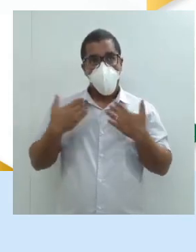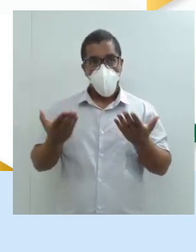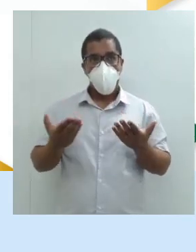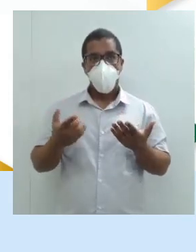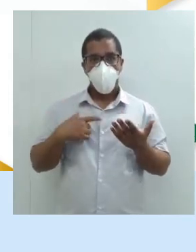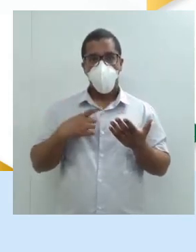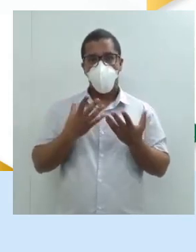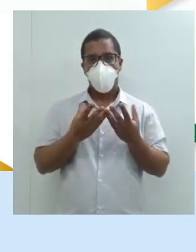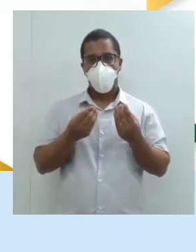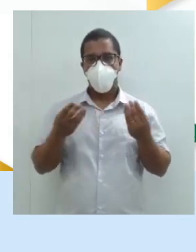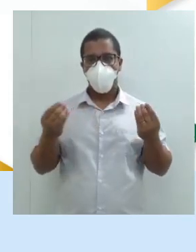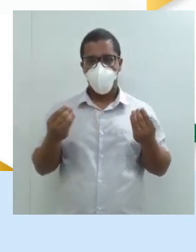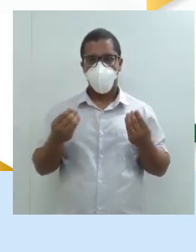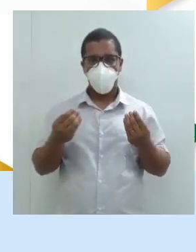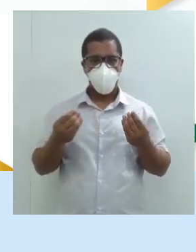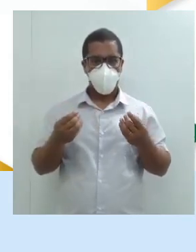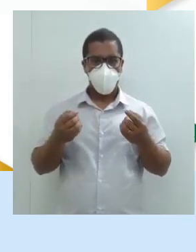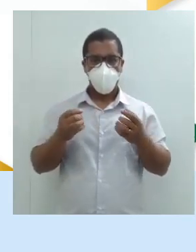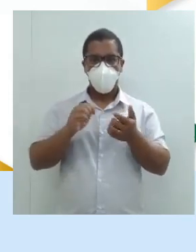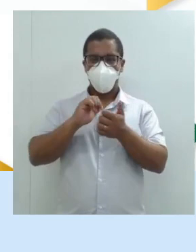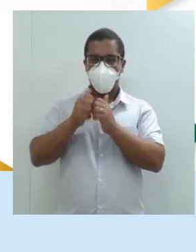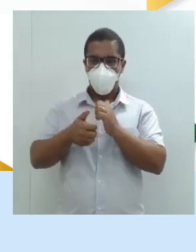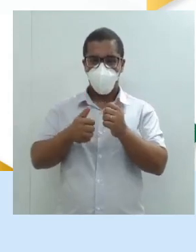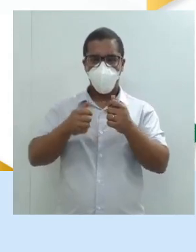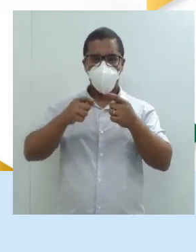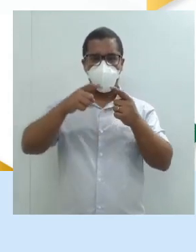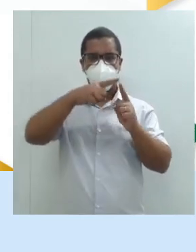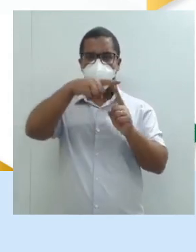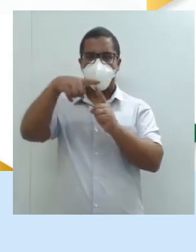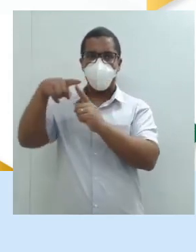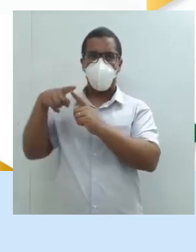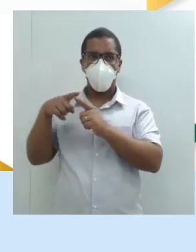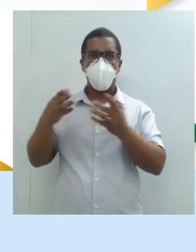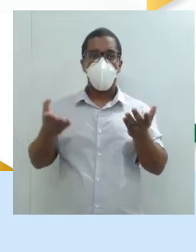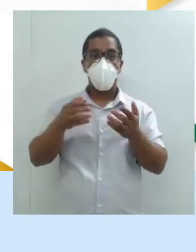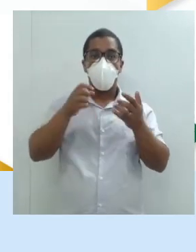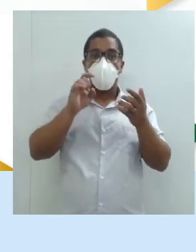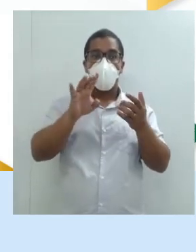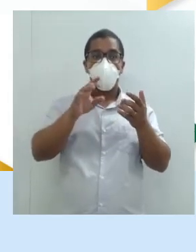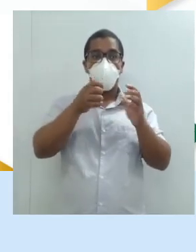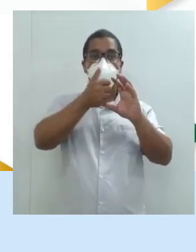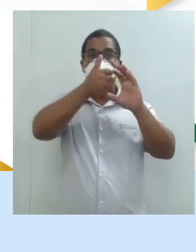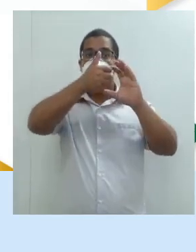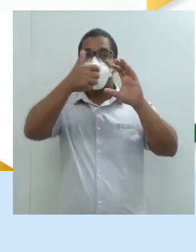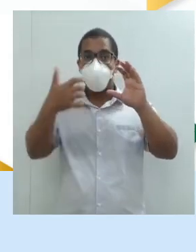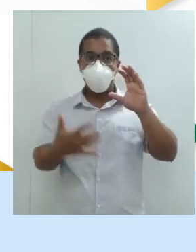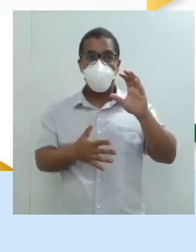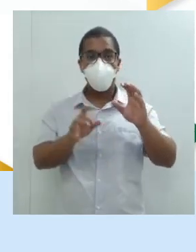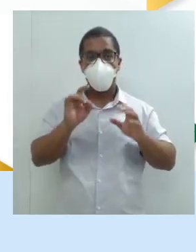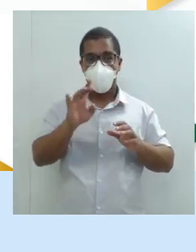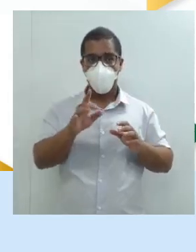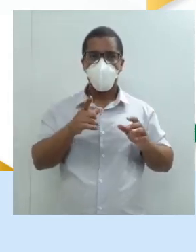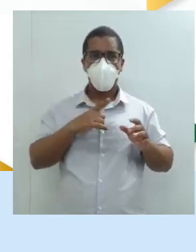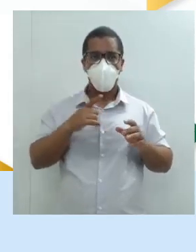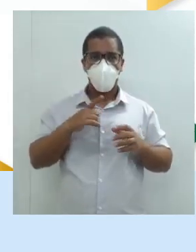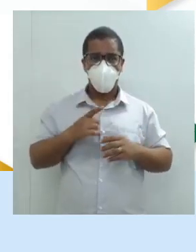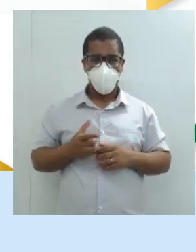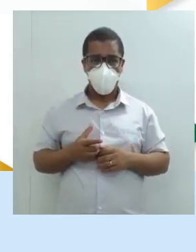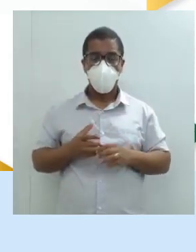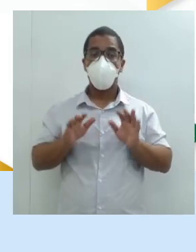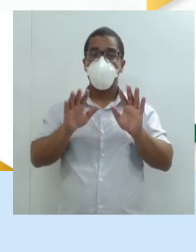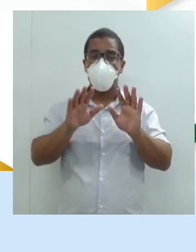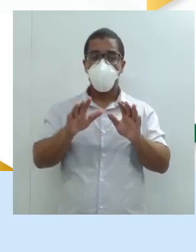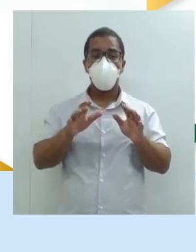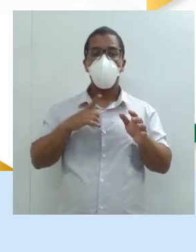muita quantidade de coisa, né? Muito esporte, porque a gente está falando só de tipos e caracterizando o esporte em si, a unidade temática. Mas